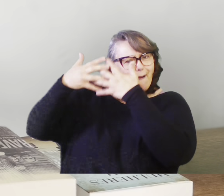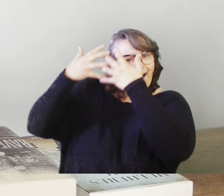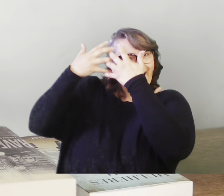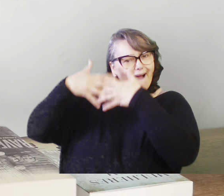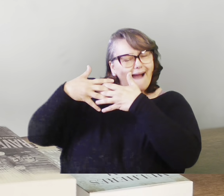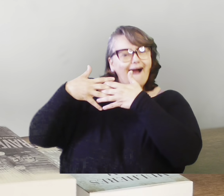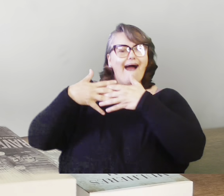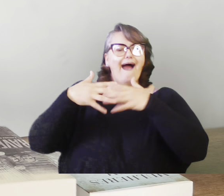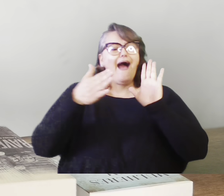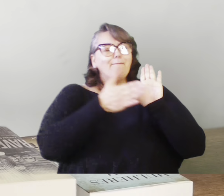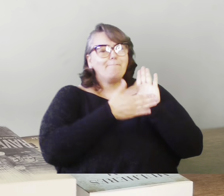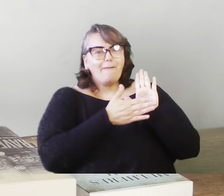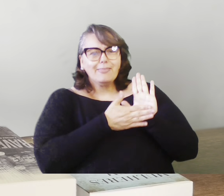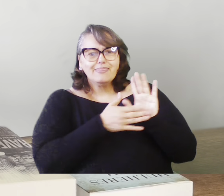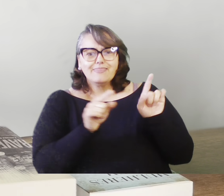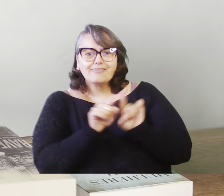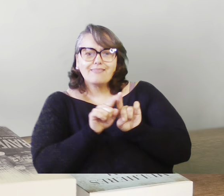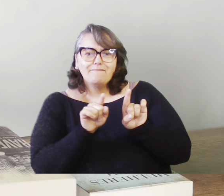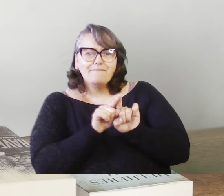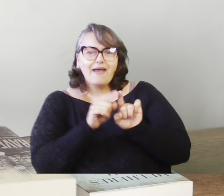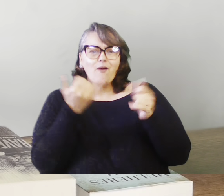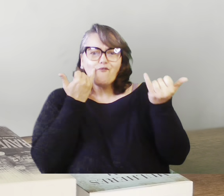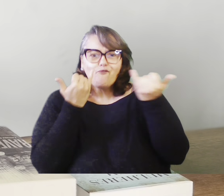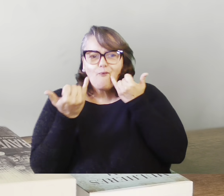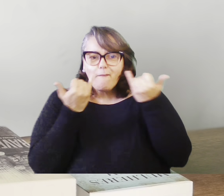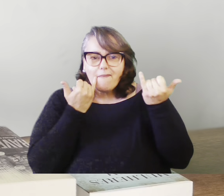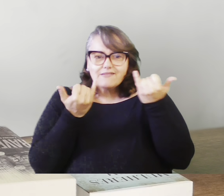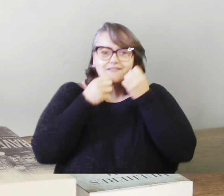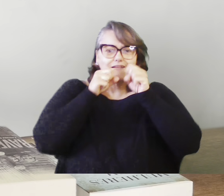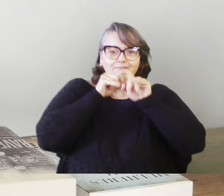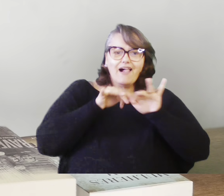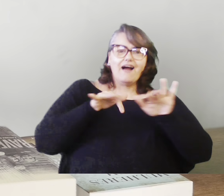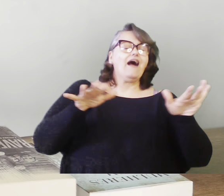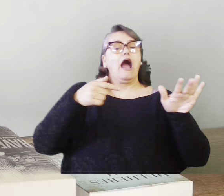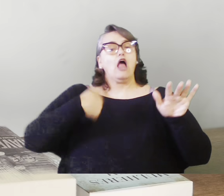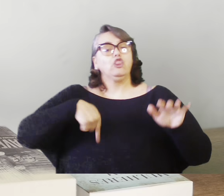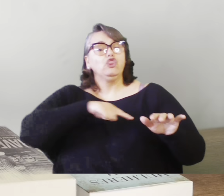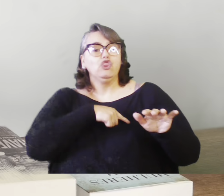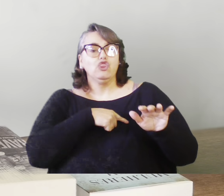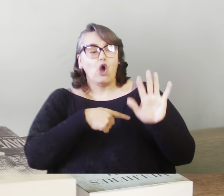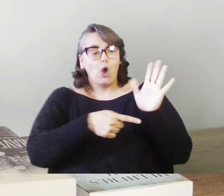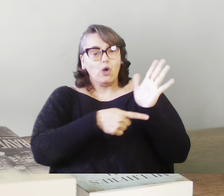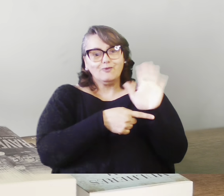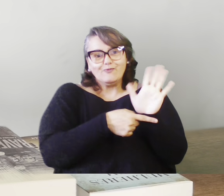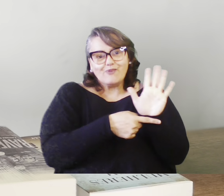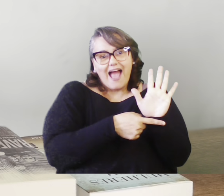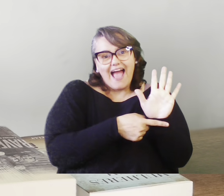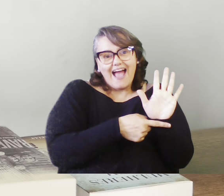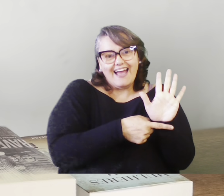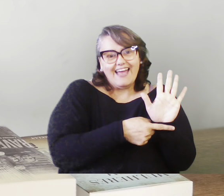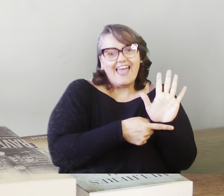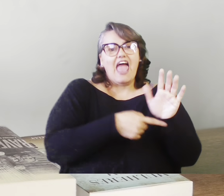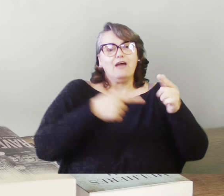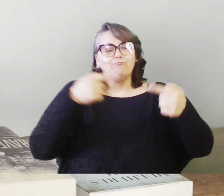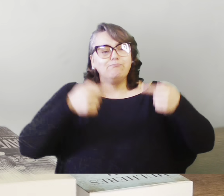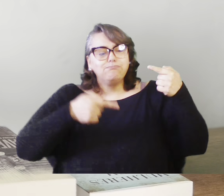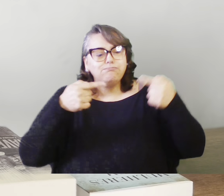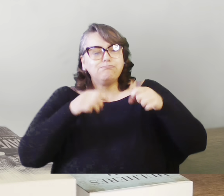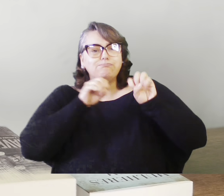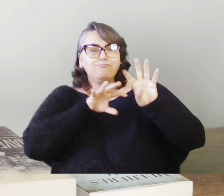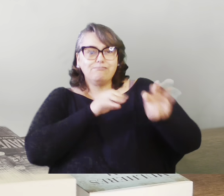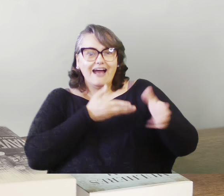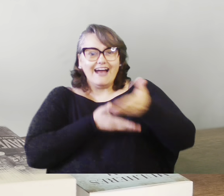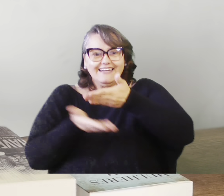termos de reflexão, nas coisas que a gente propõe em termos de informação. O nosso canal é isso, é